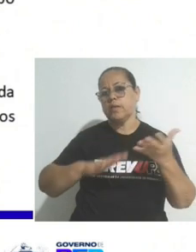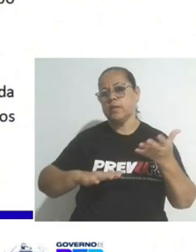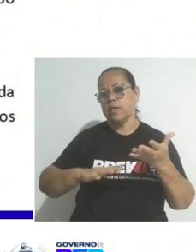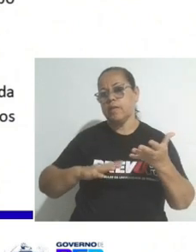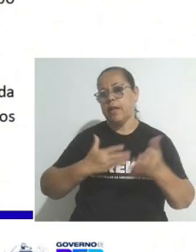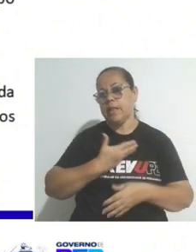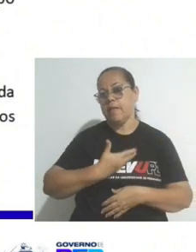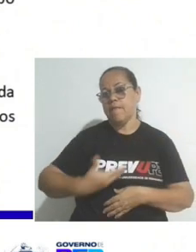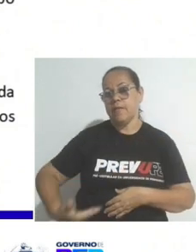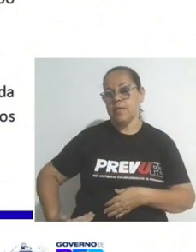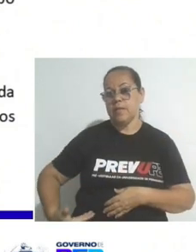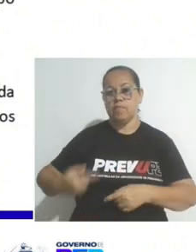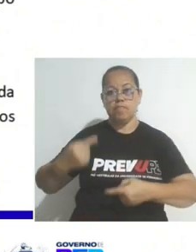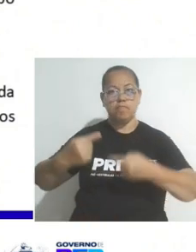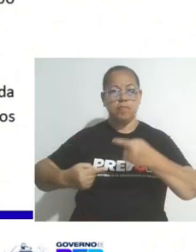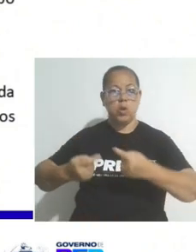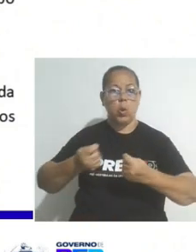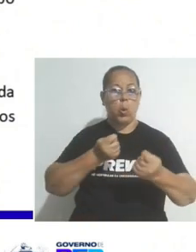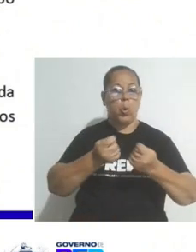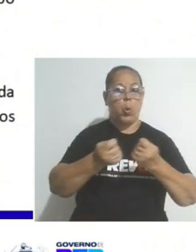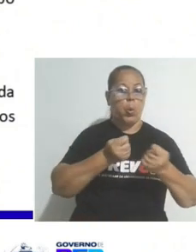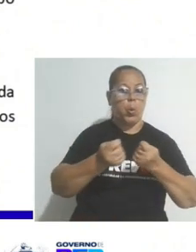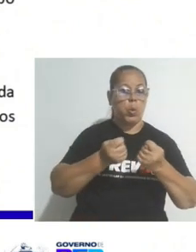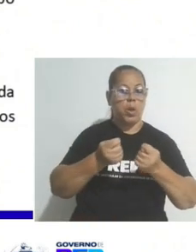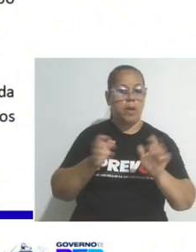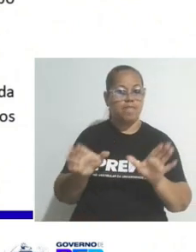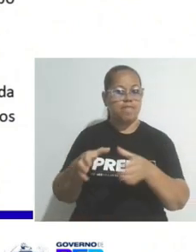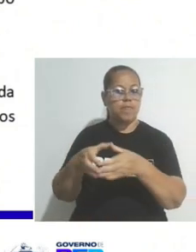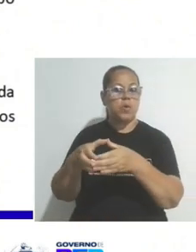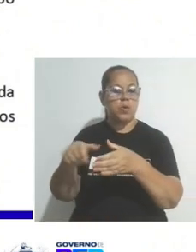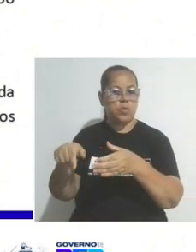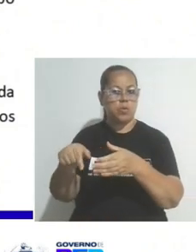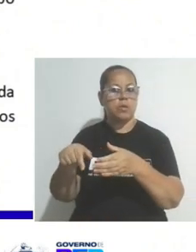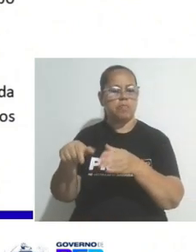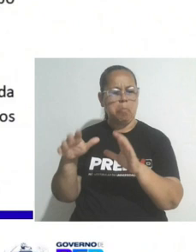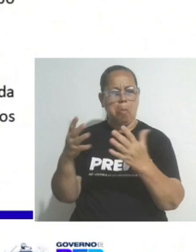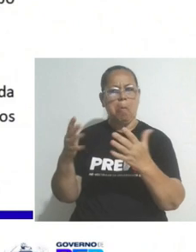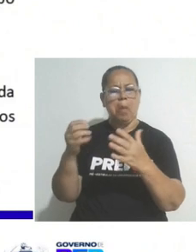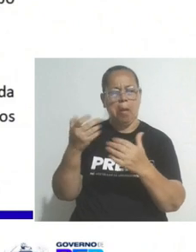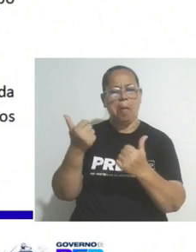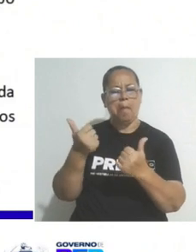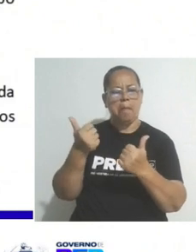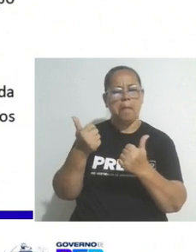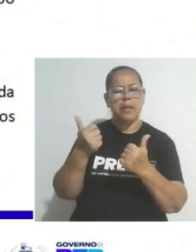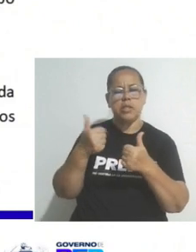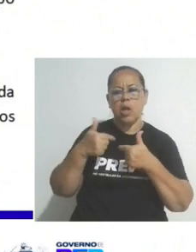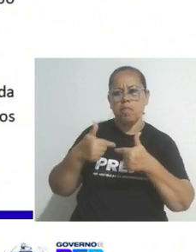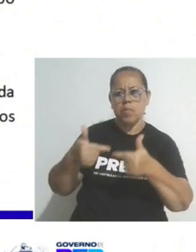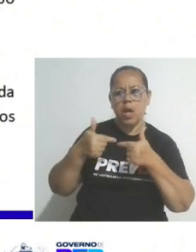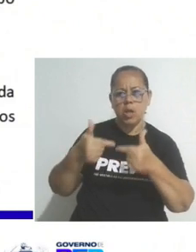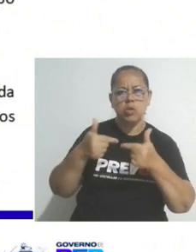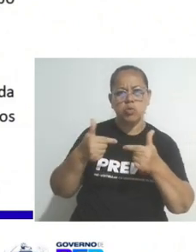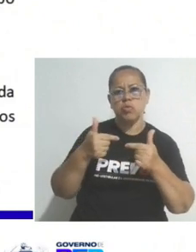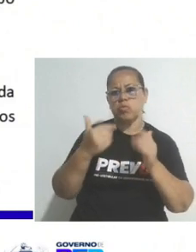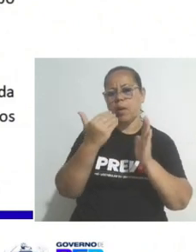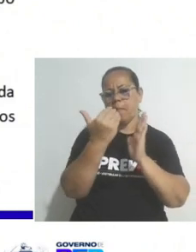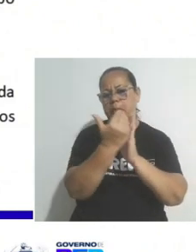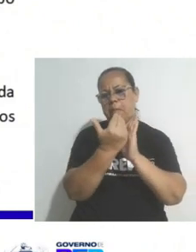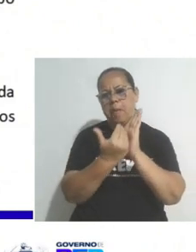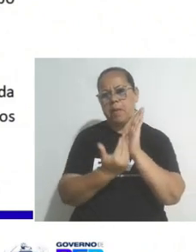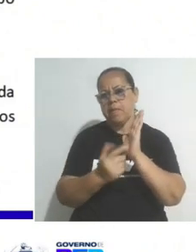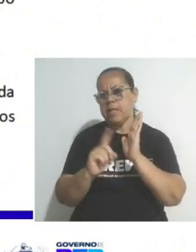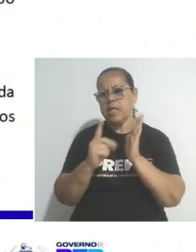é controlada por um grupo hegemônico sendo plausível a ideia de que as lutas de classe não